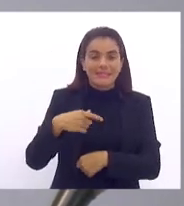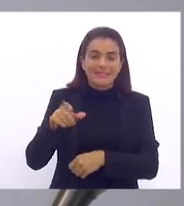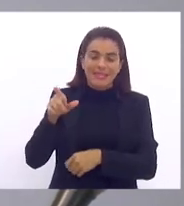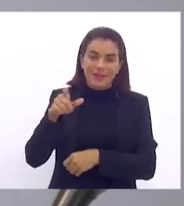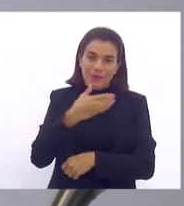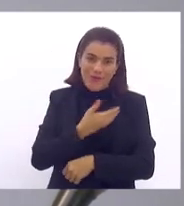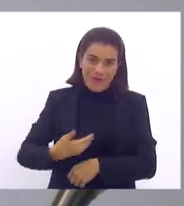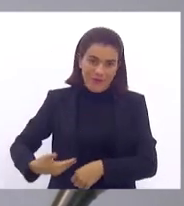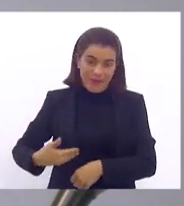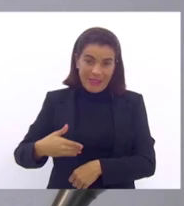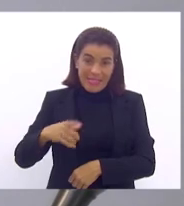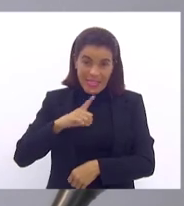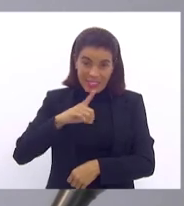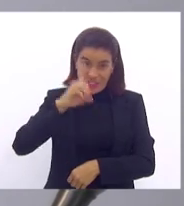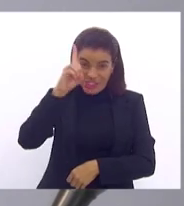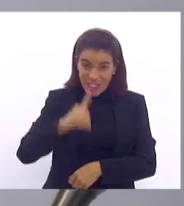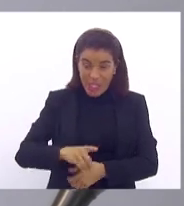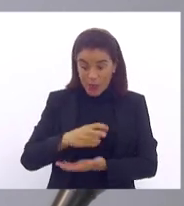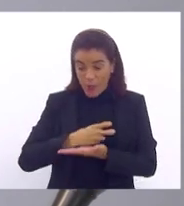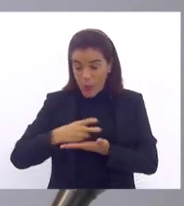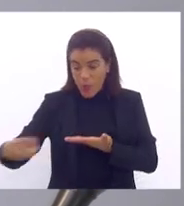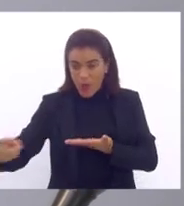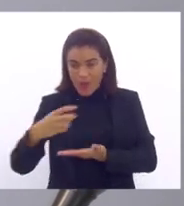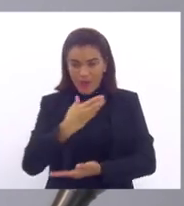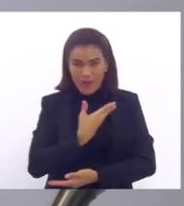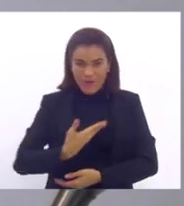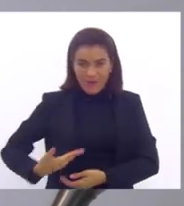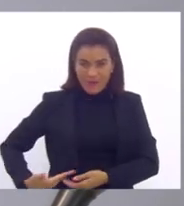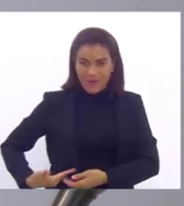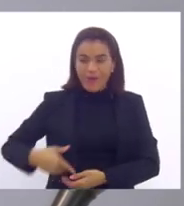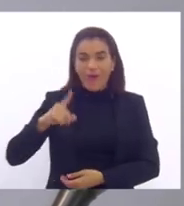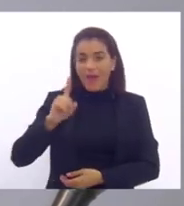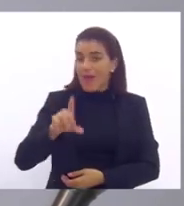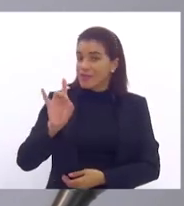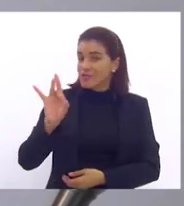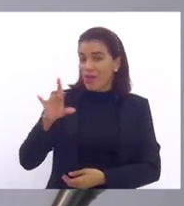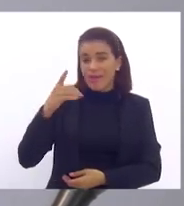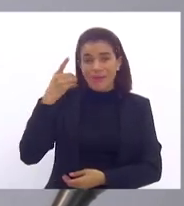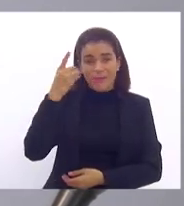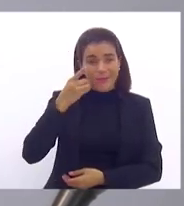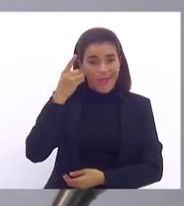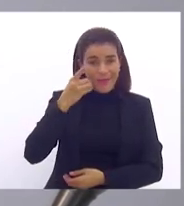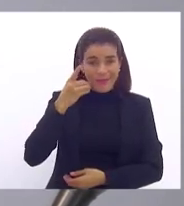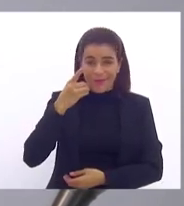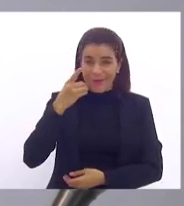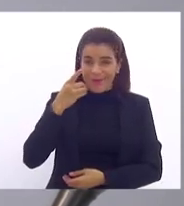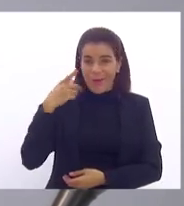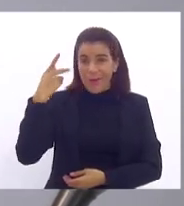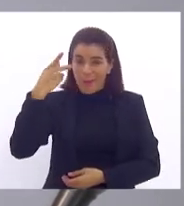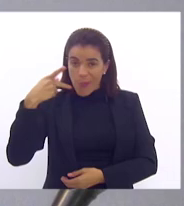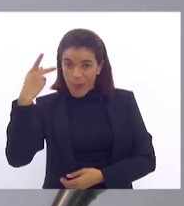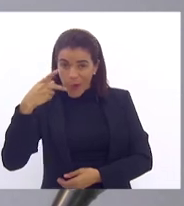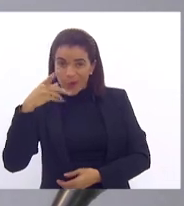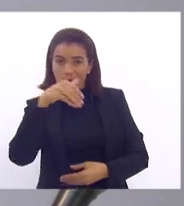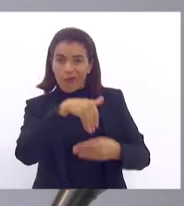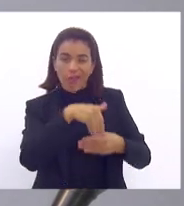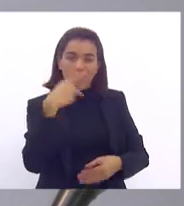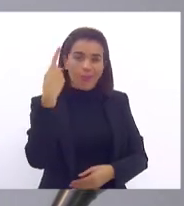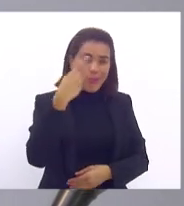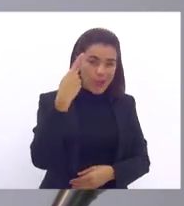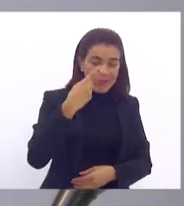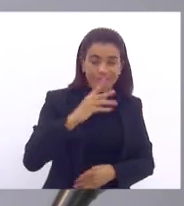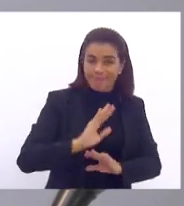direito mandato de Governador é só Deputado se isso se